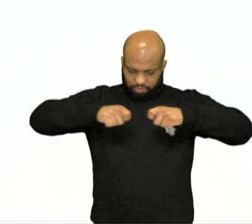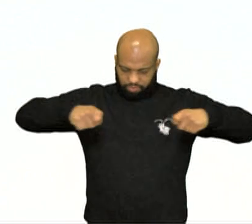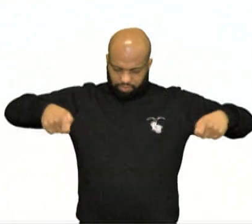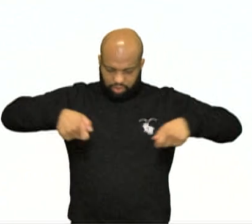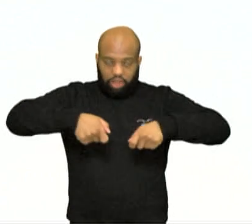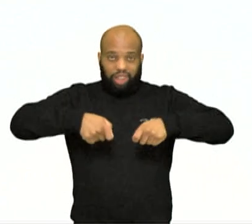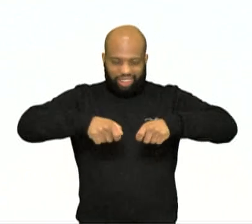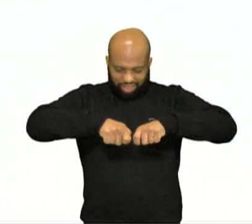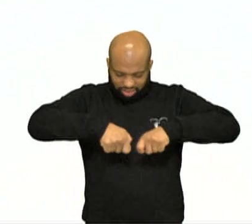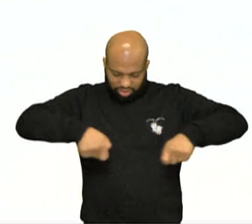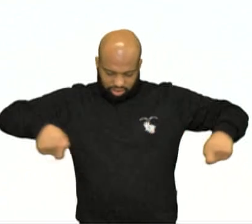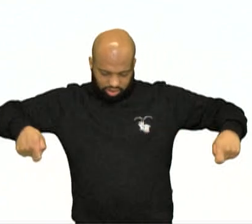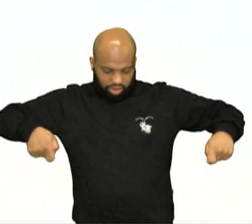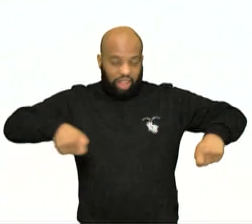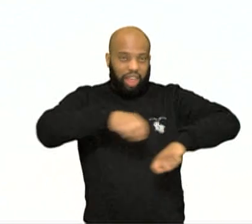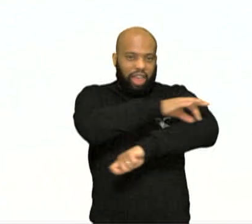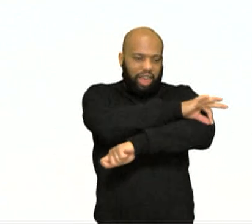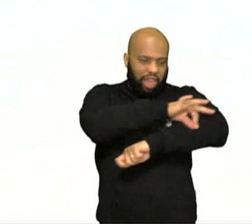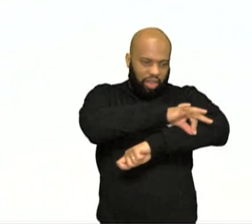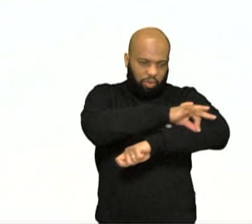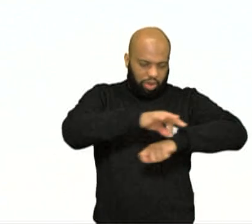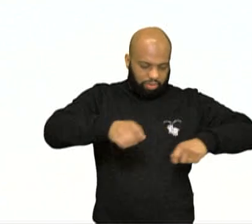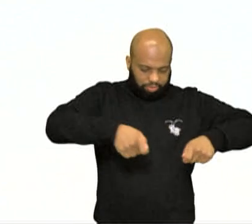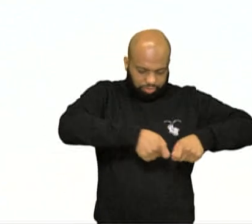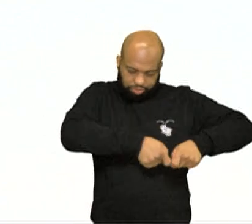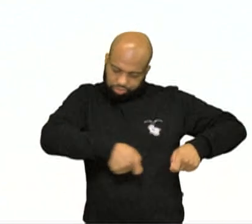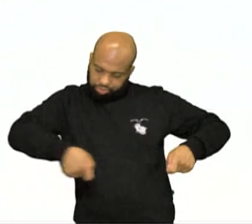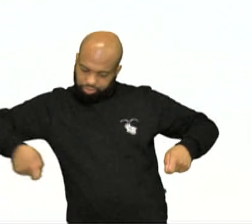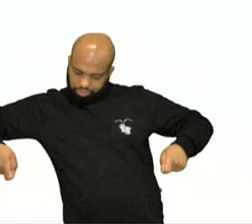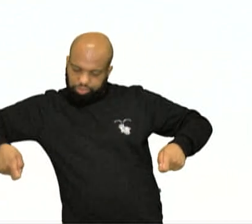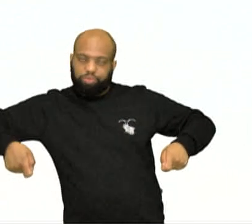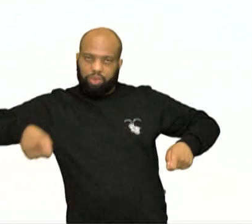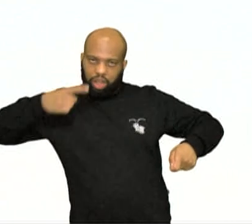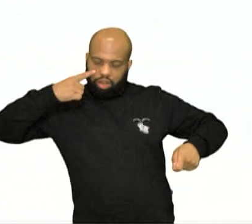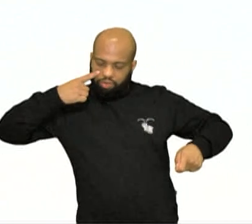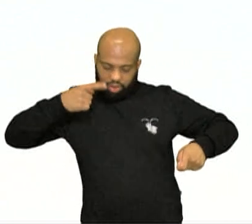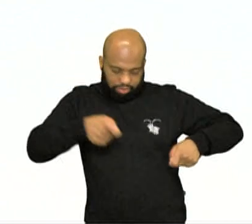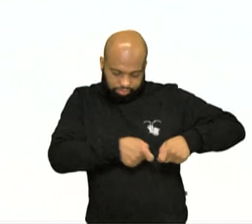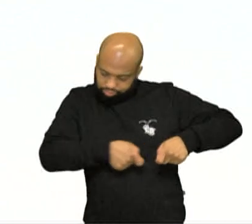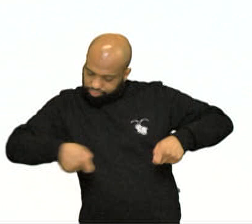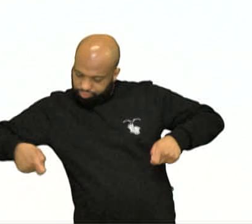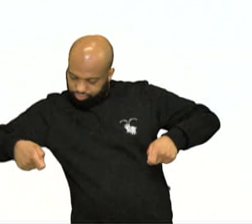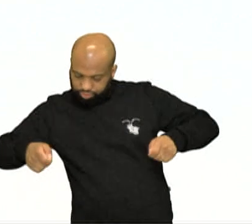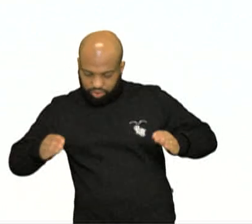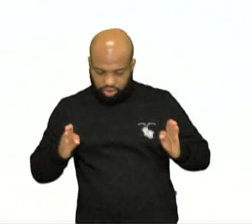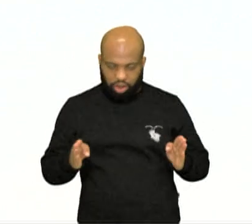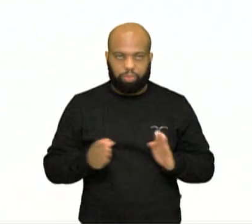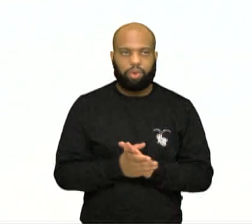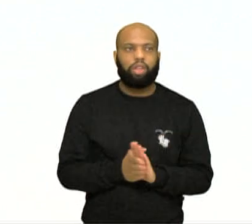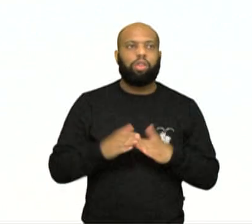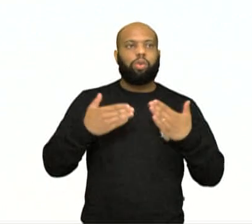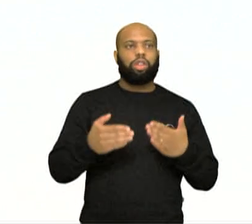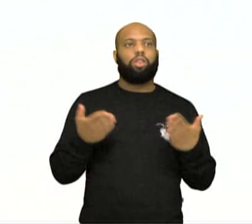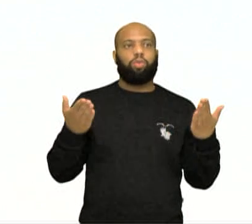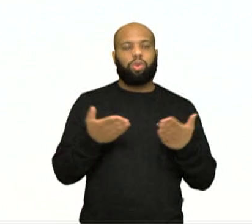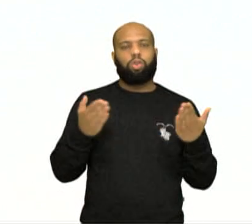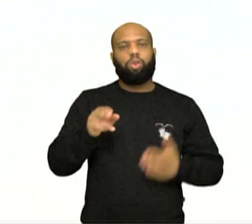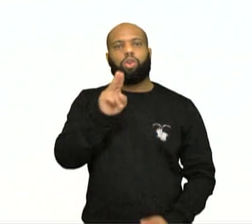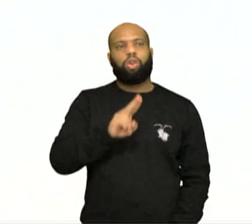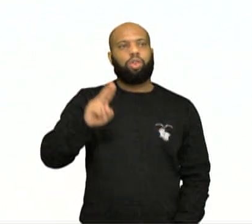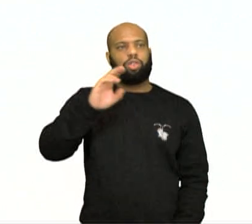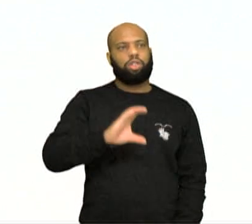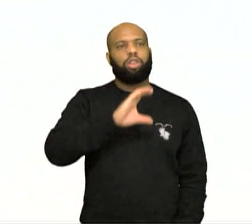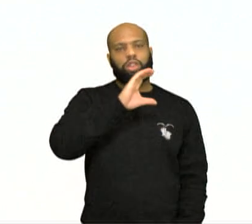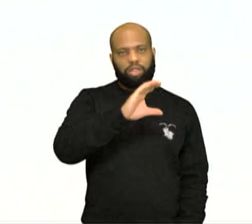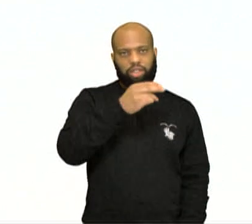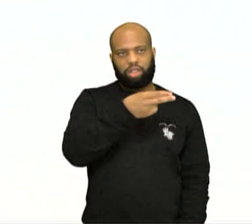régua qual é o valor que deu. É exatamente como a gente fez na atividade anterior. Consequentemente, agora usando o